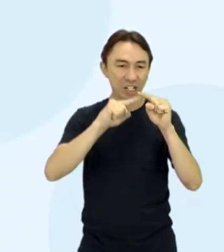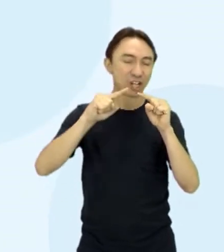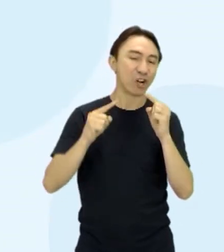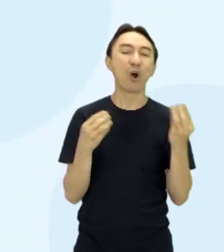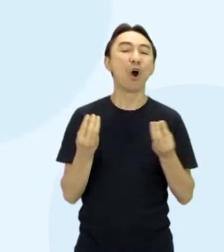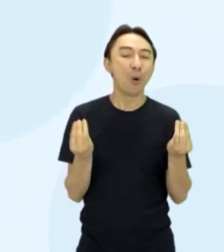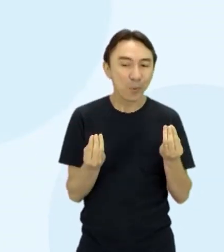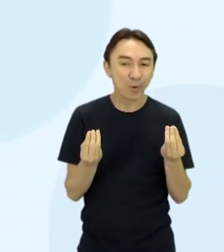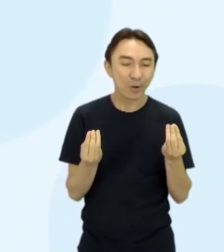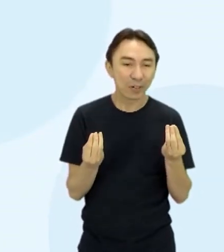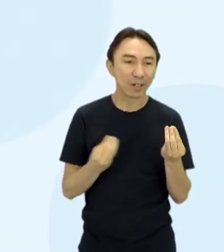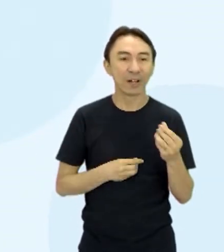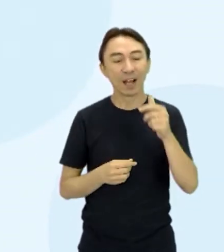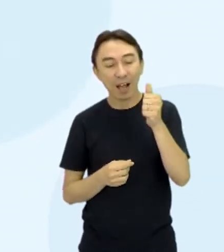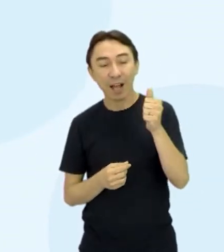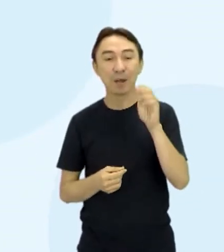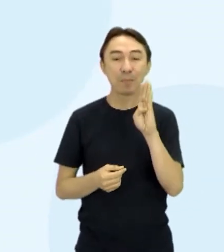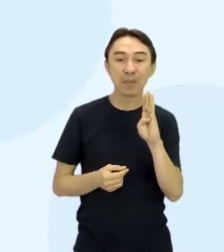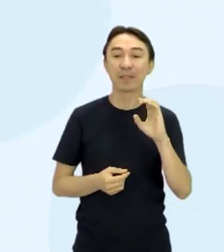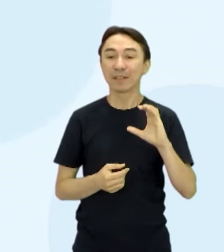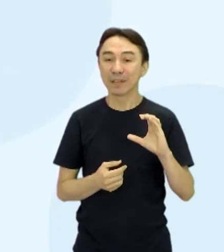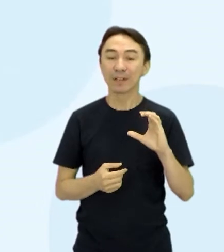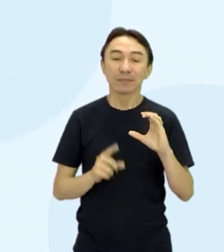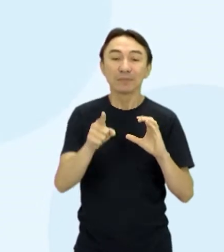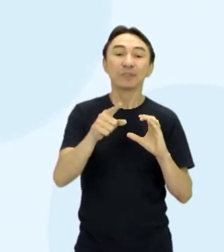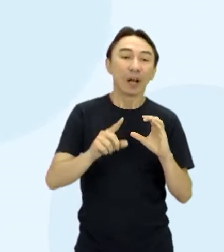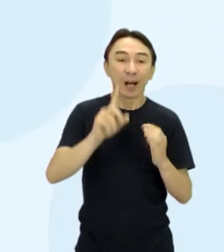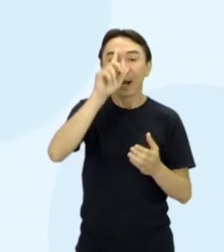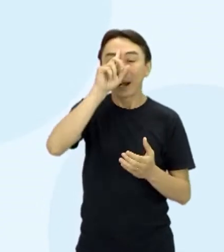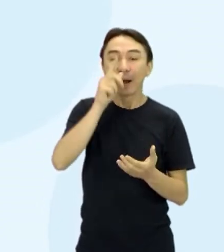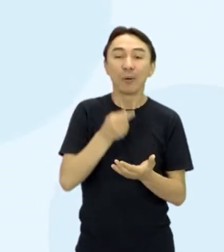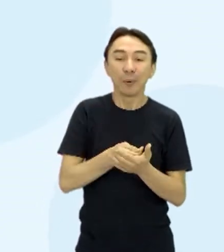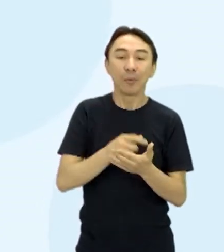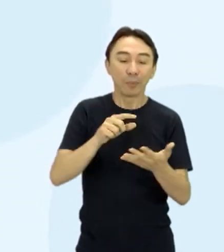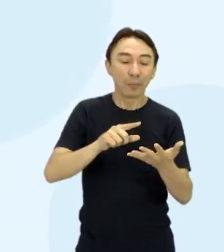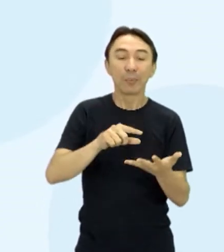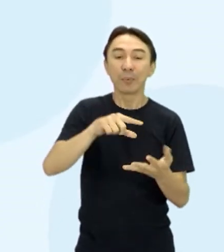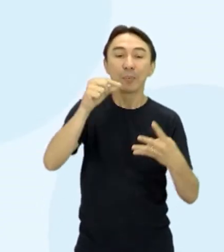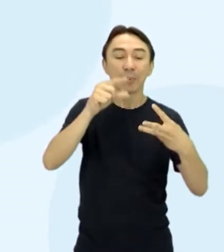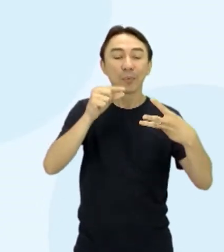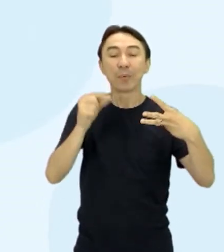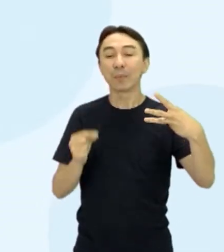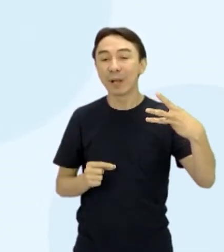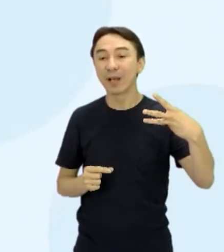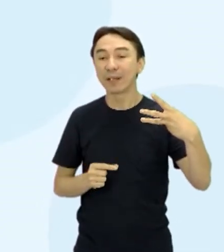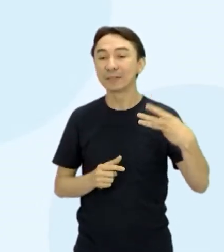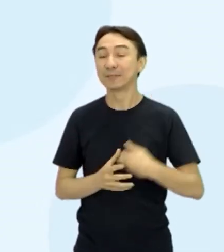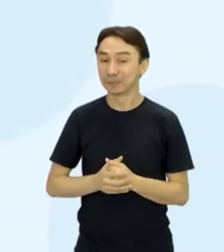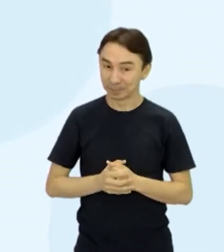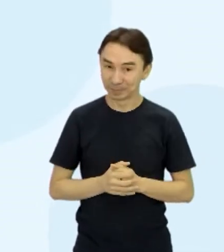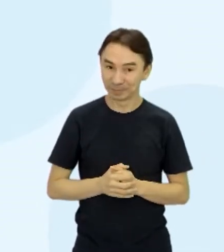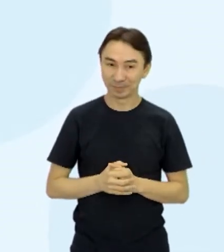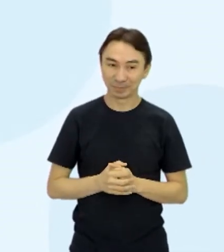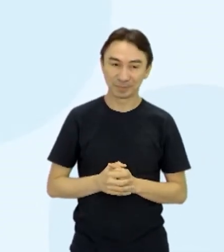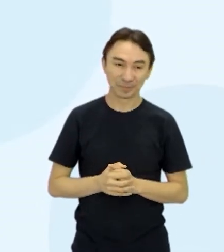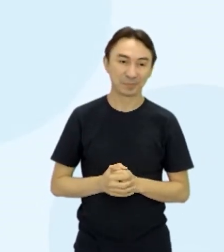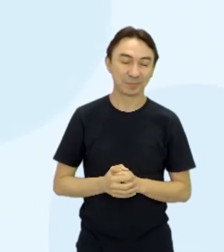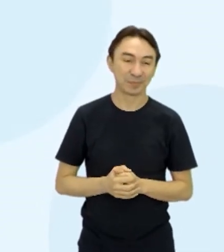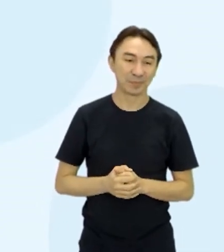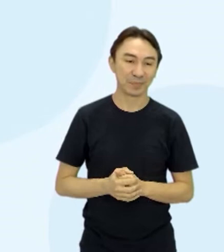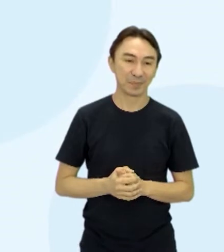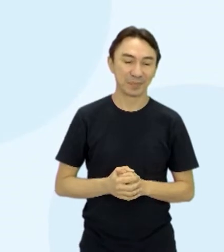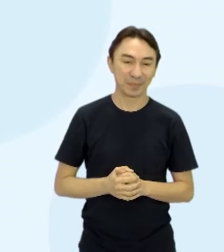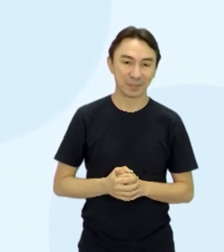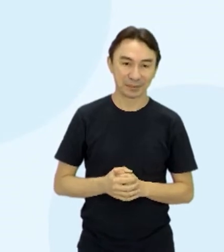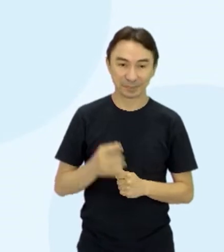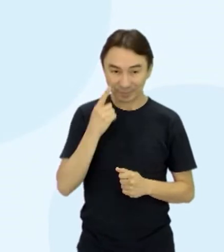lá. Alternativa A, redondinha, B, elipse e C, deforma, uma Essa coisa meio C aí arredondada. lembra a rua da minha casa, não sei porquê. Bom. O que